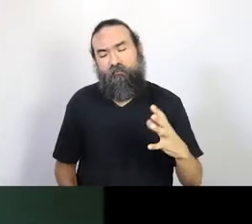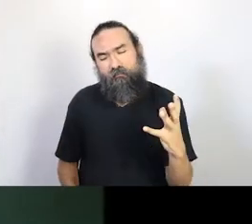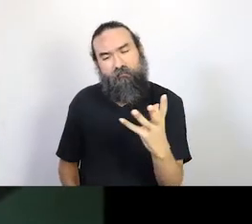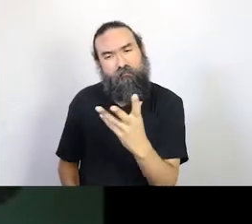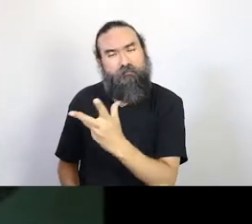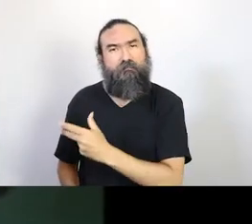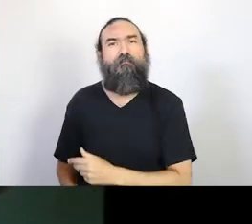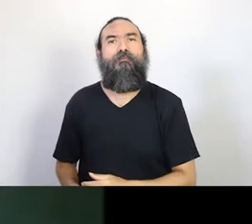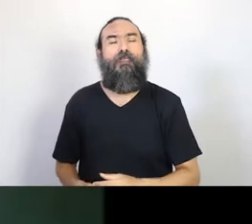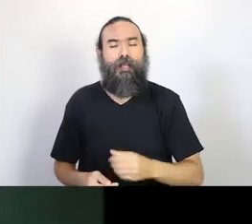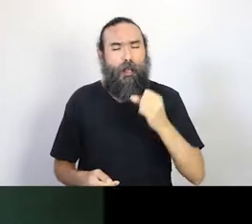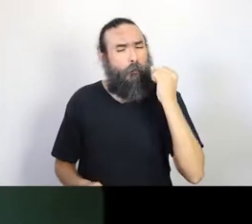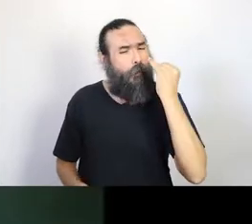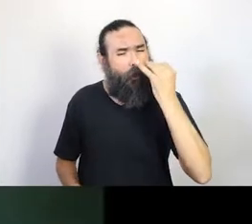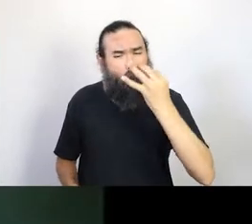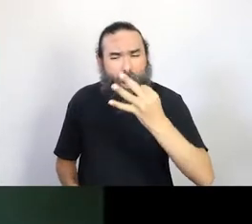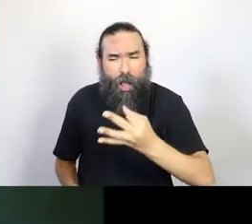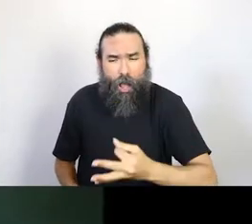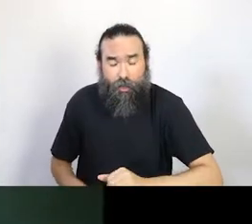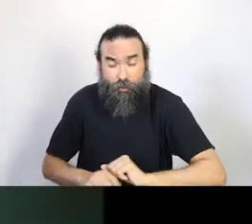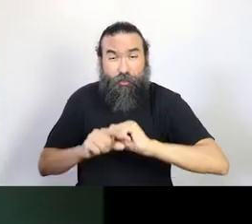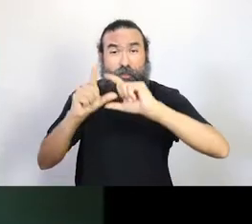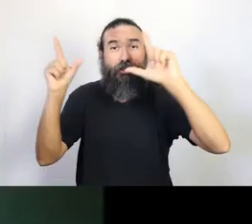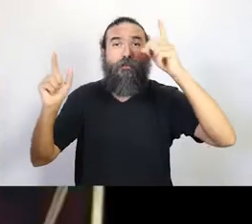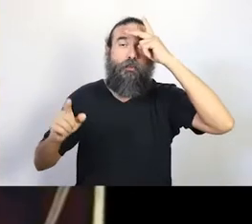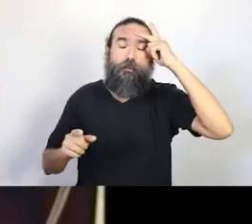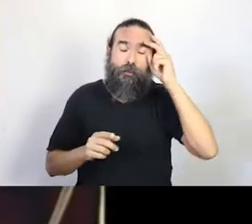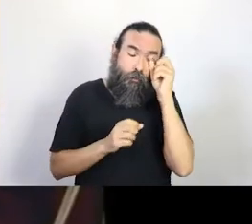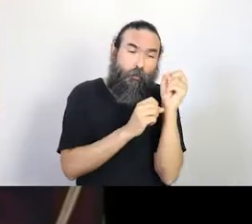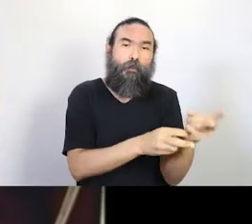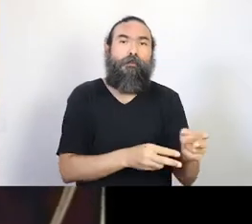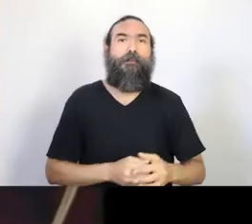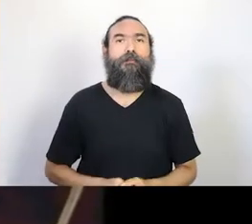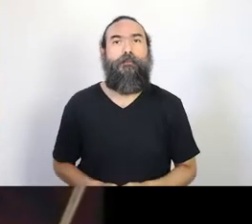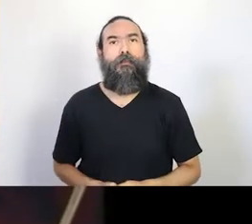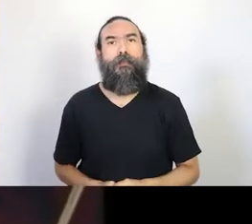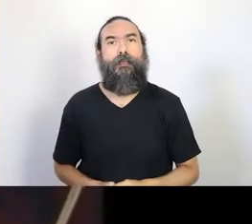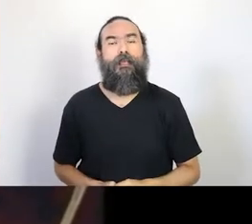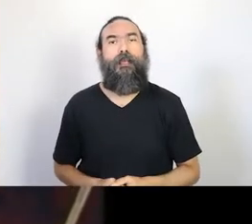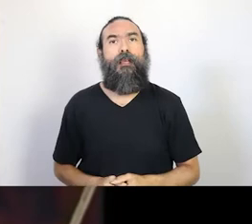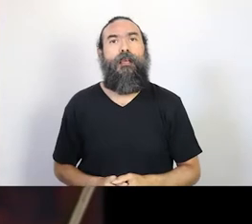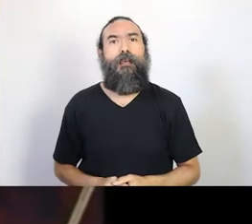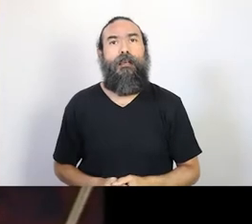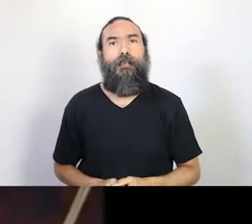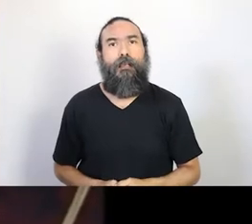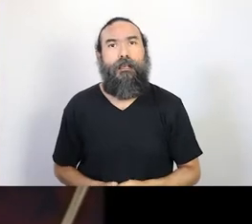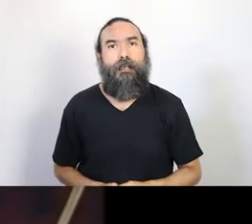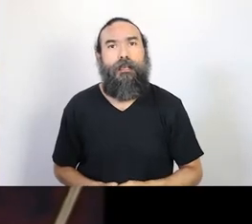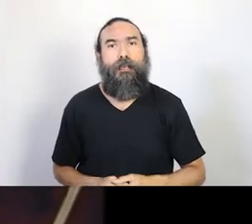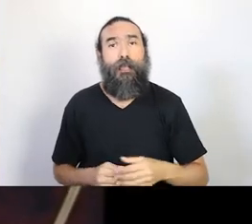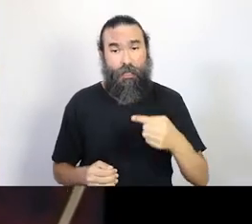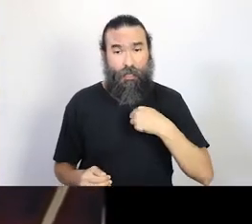noite todinha e mais o dia todo mundo ia dormir. Porque a reação do garimpo.